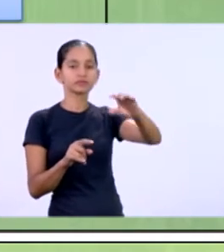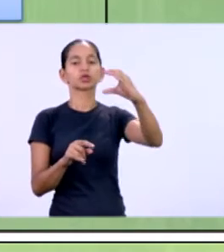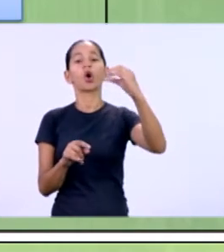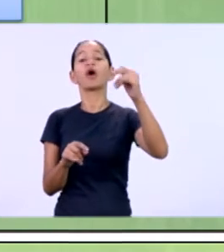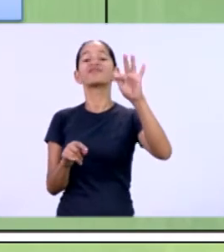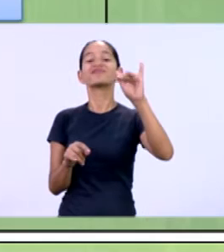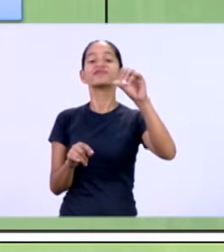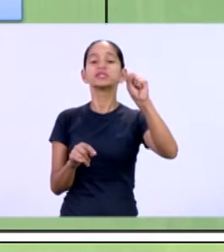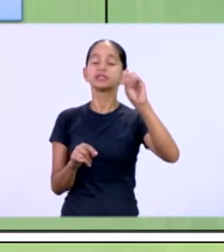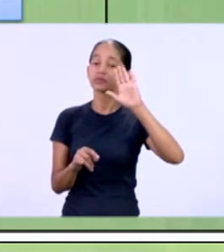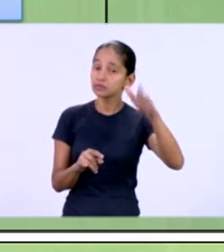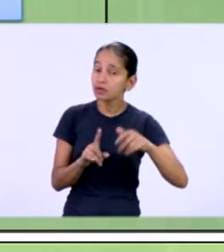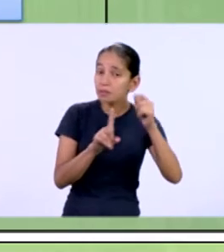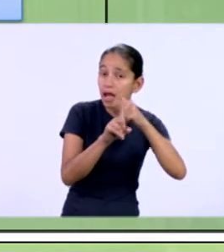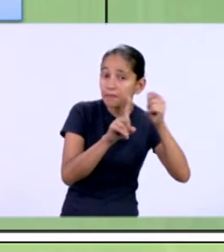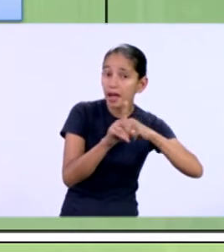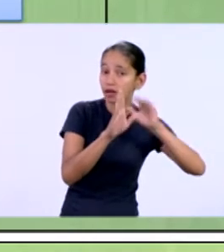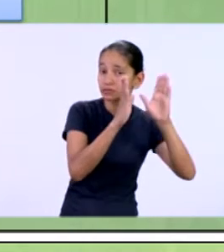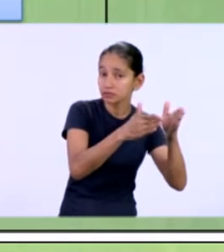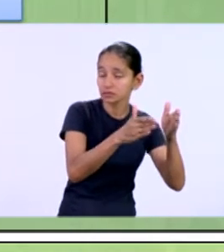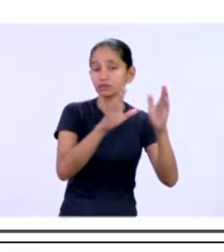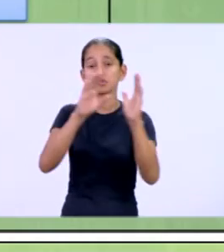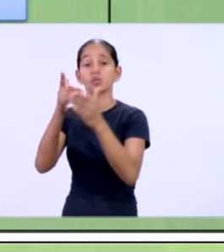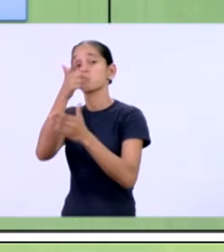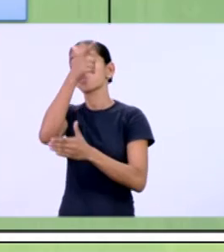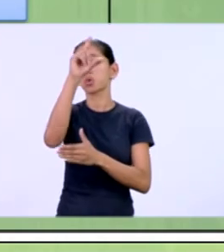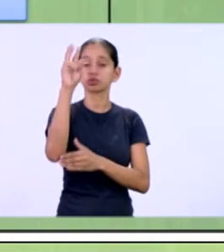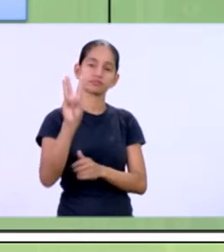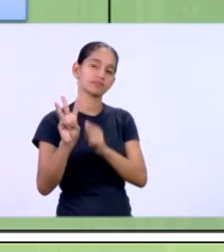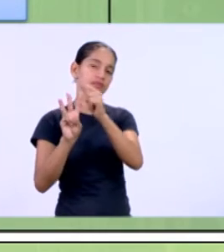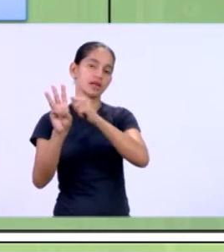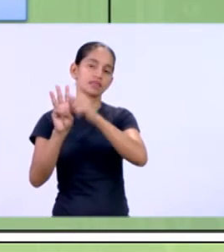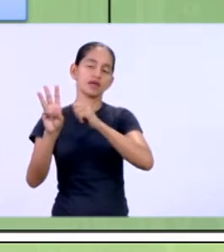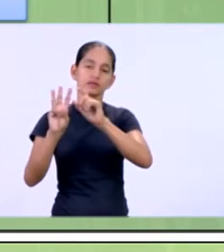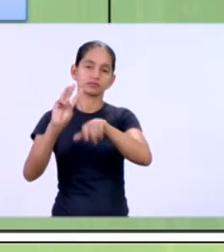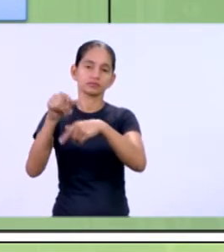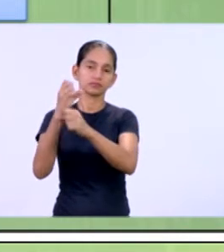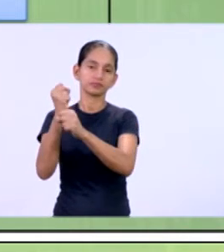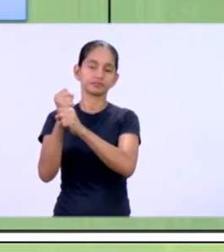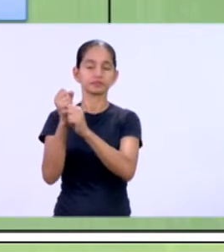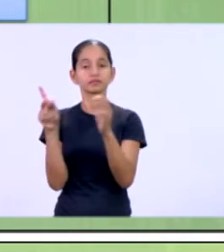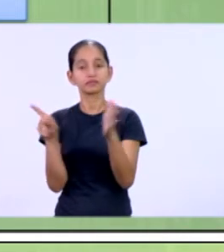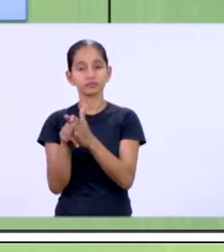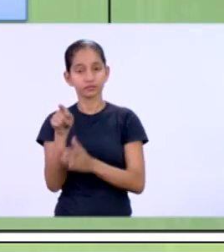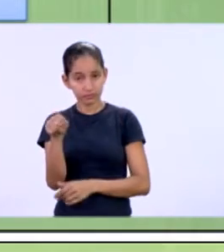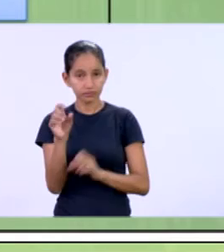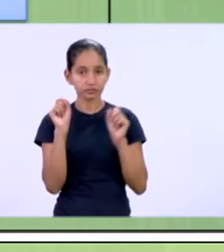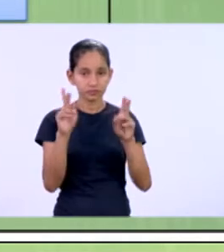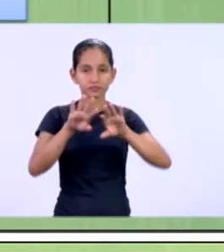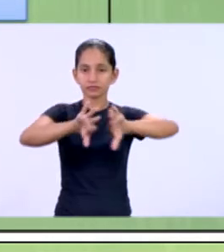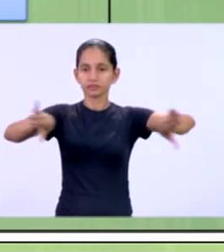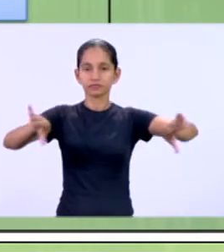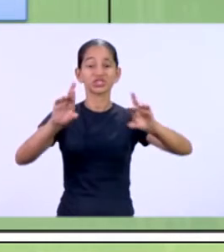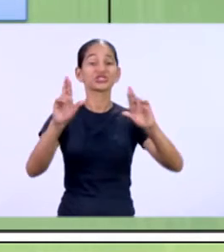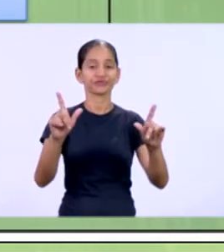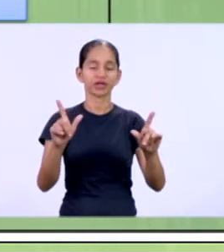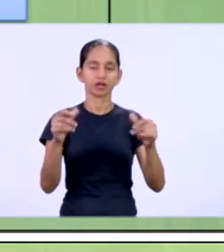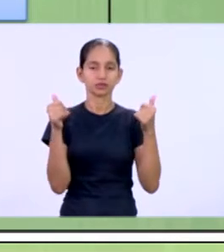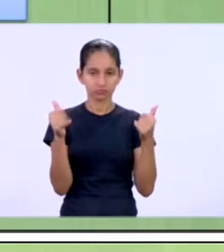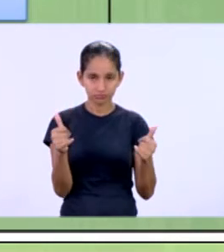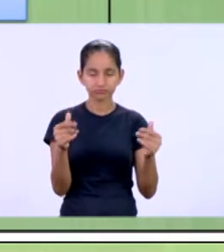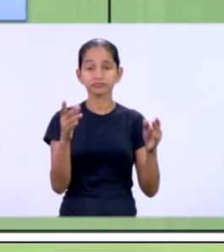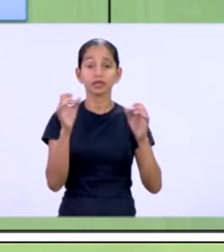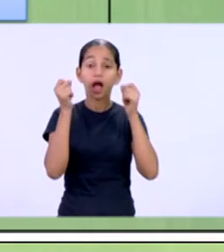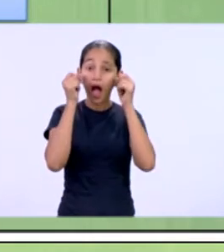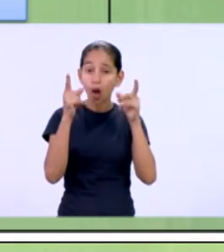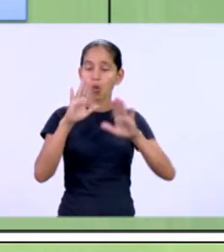mensais. Atenção nisso, correto? No mês outubro, novembro e dezembro, mesma dinâmica, ponto